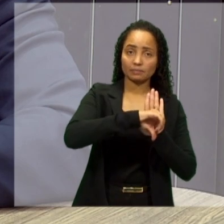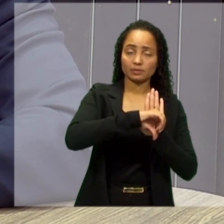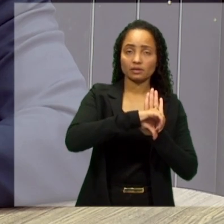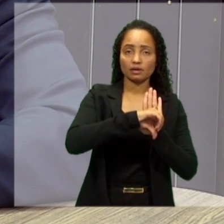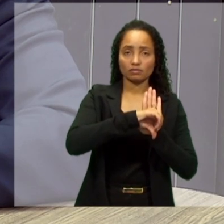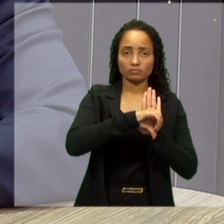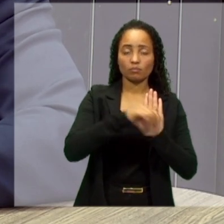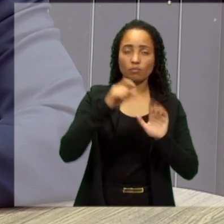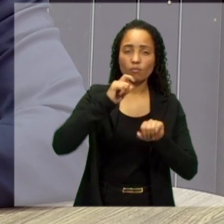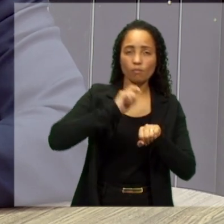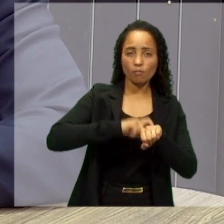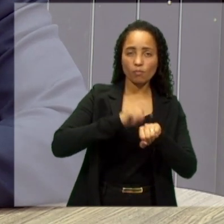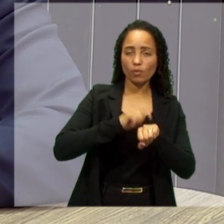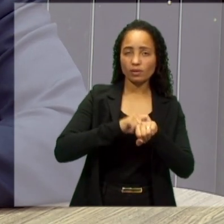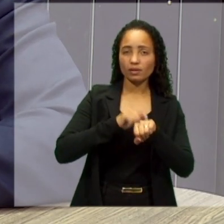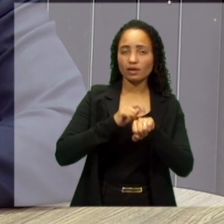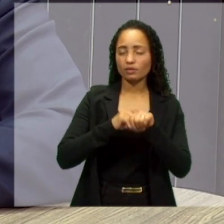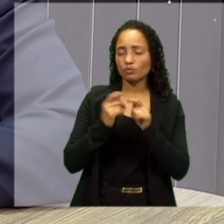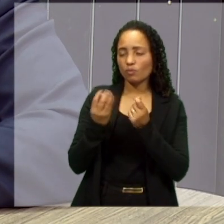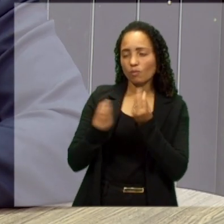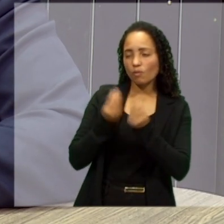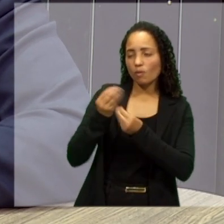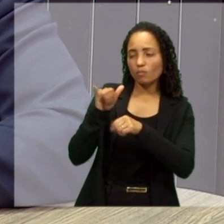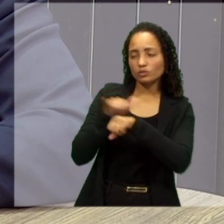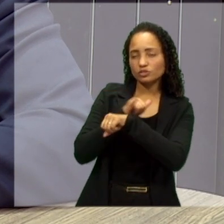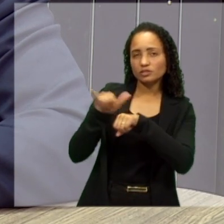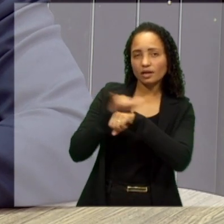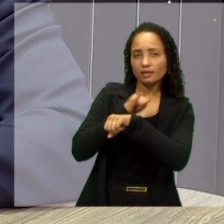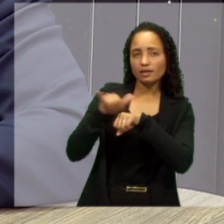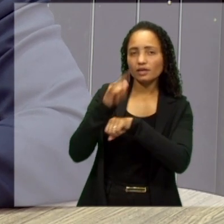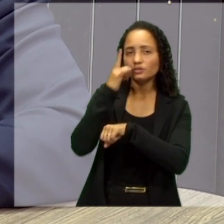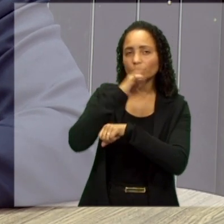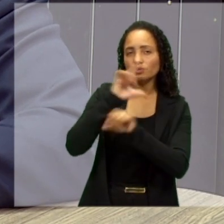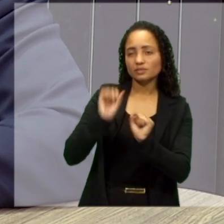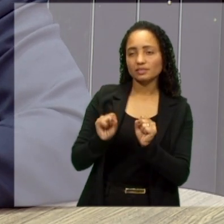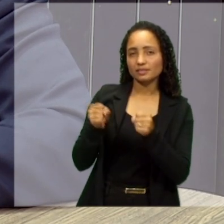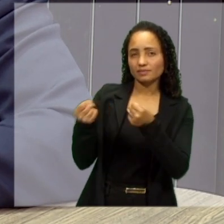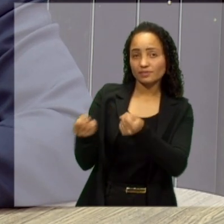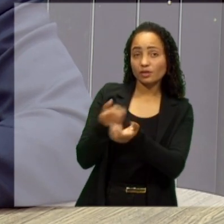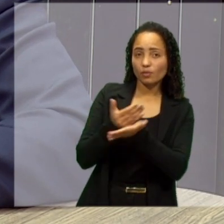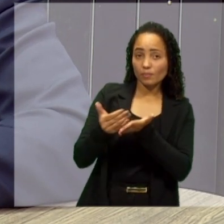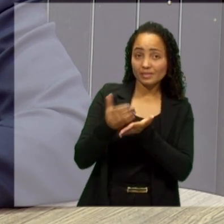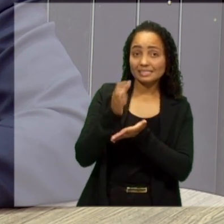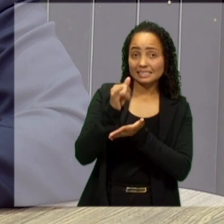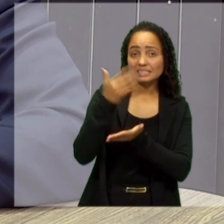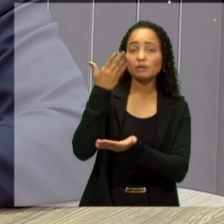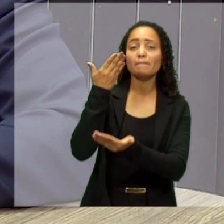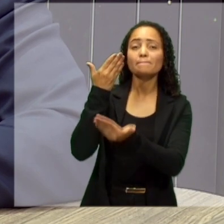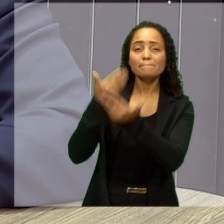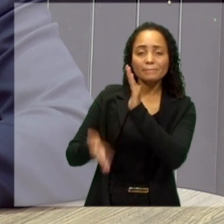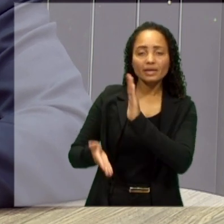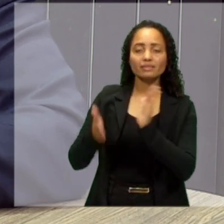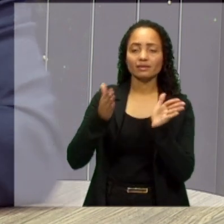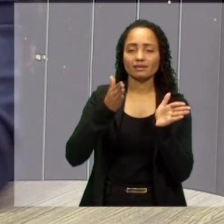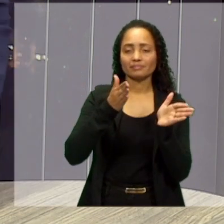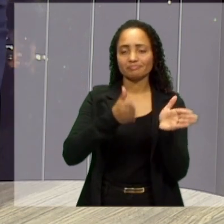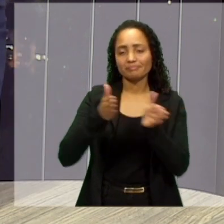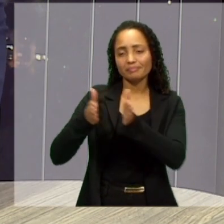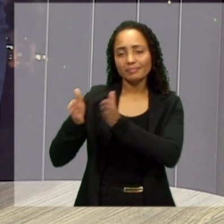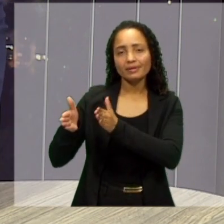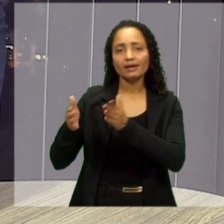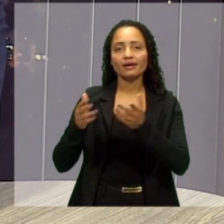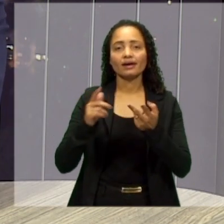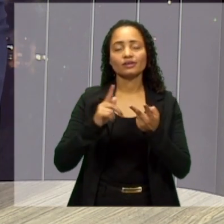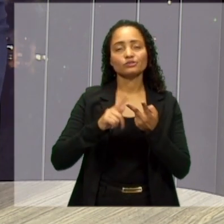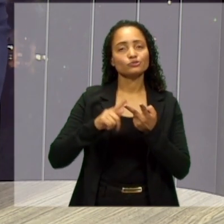da elaboração da estratégia defensiva, ele é no início. Então, se você perde um prazo ou um momento de produção de uma prova, compromete todo